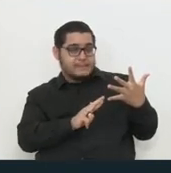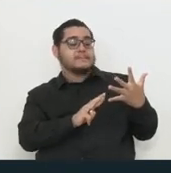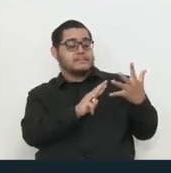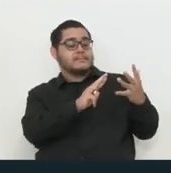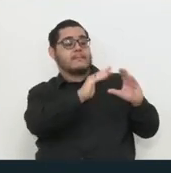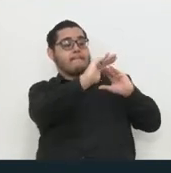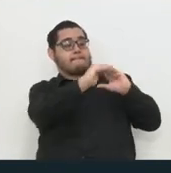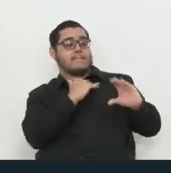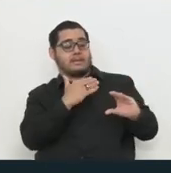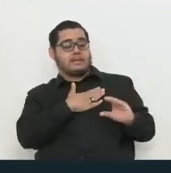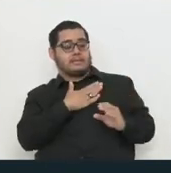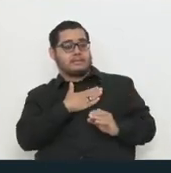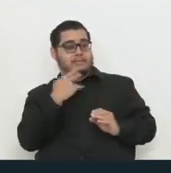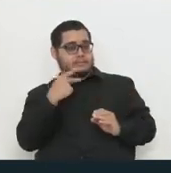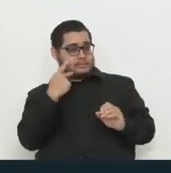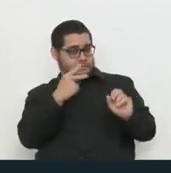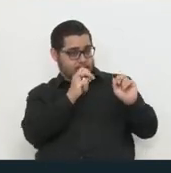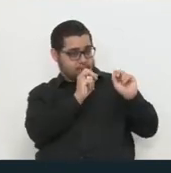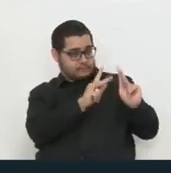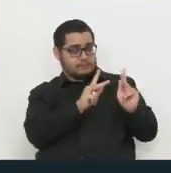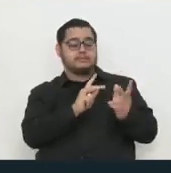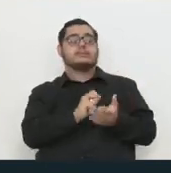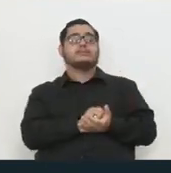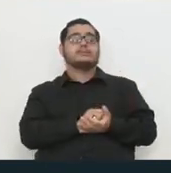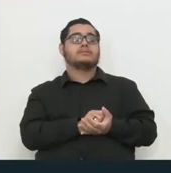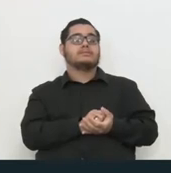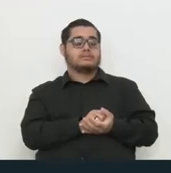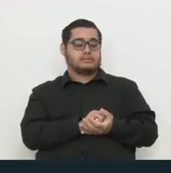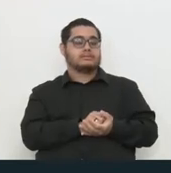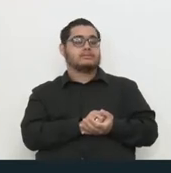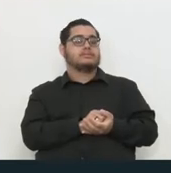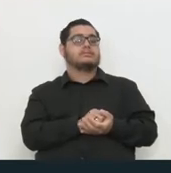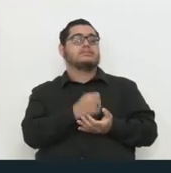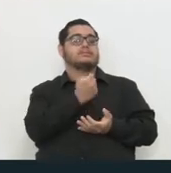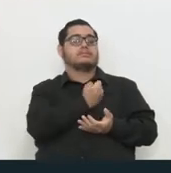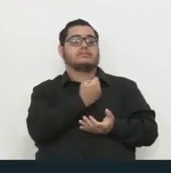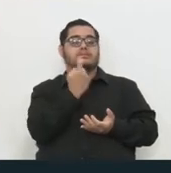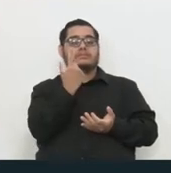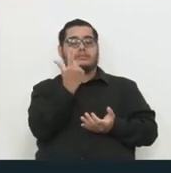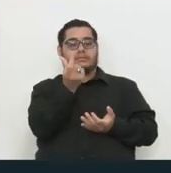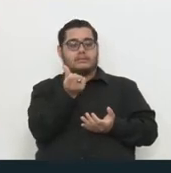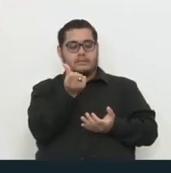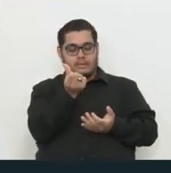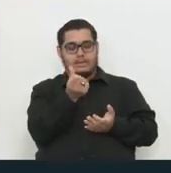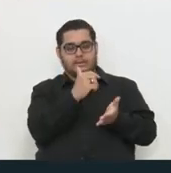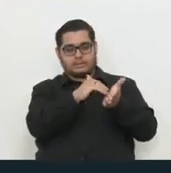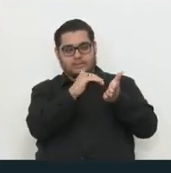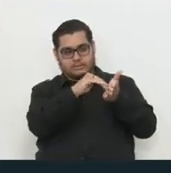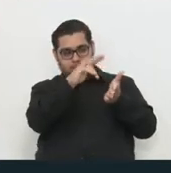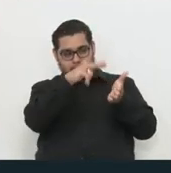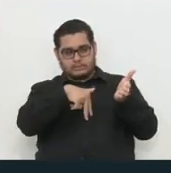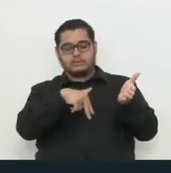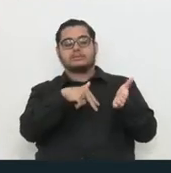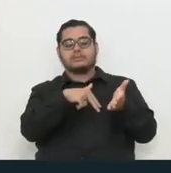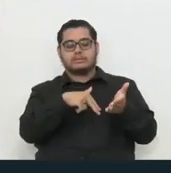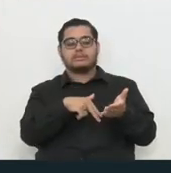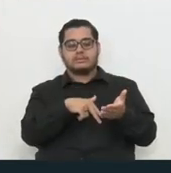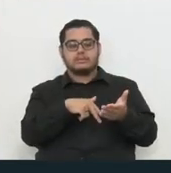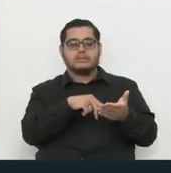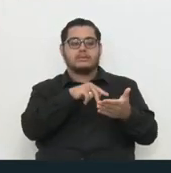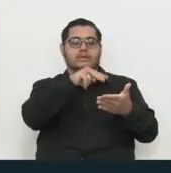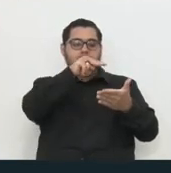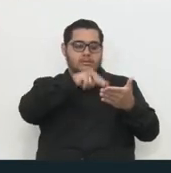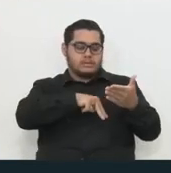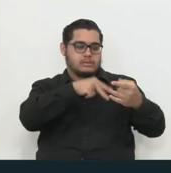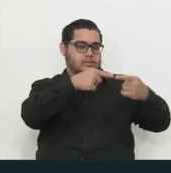Vereador define o pedido de vossa excelência obrigado e tem 16 item 16 ao Senhor secretário para leitura leitura discussão e votação do requerimento